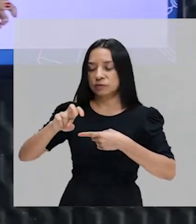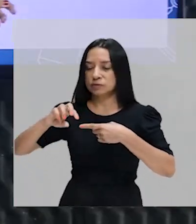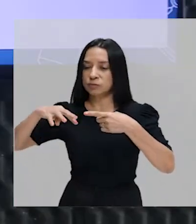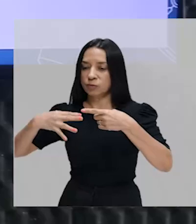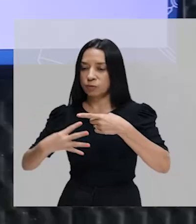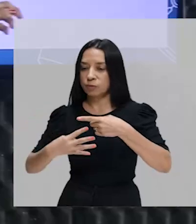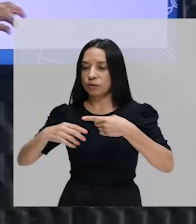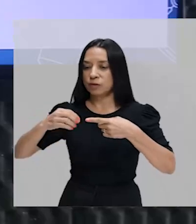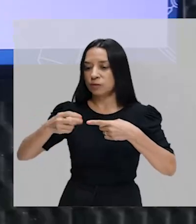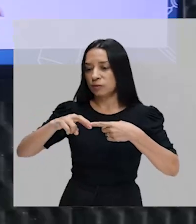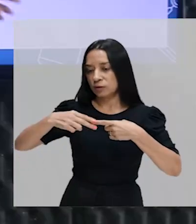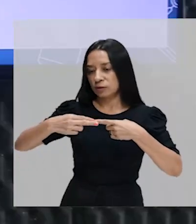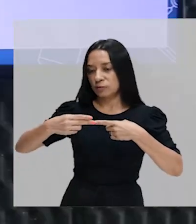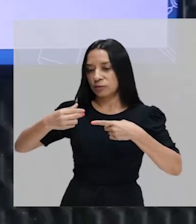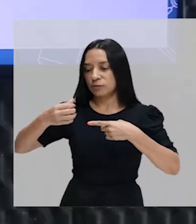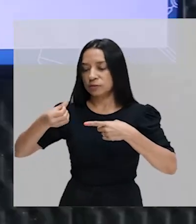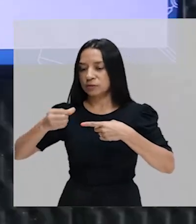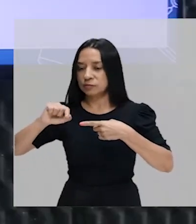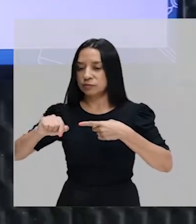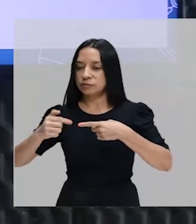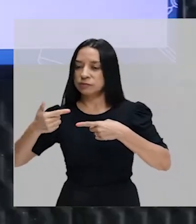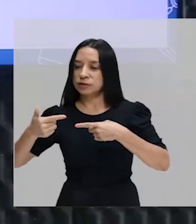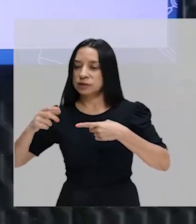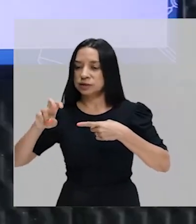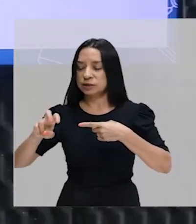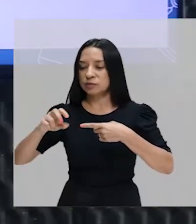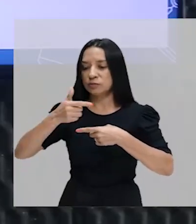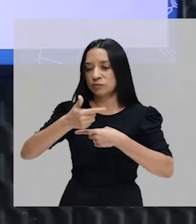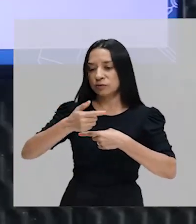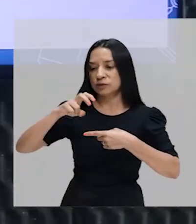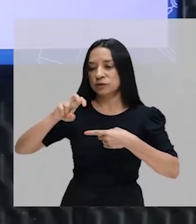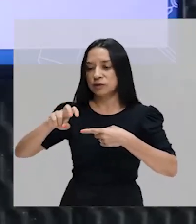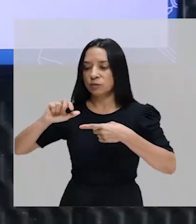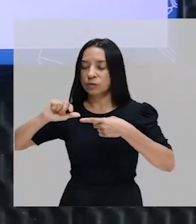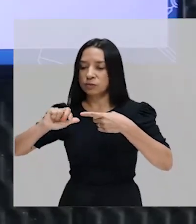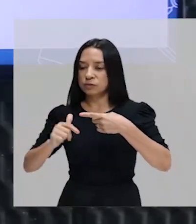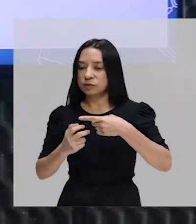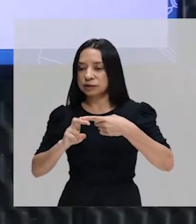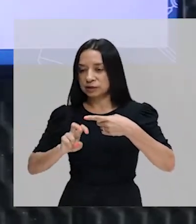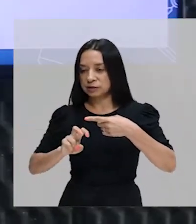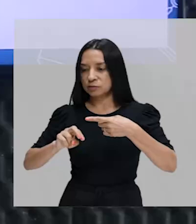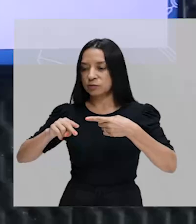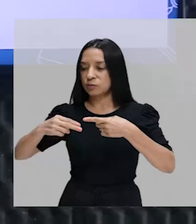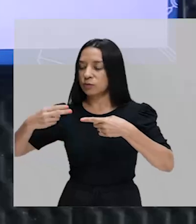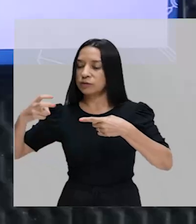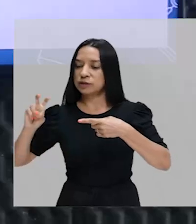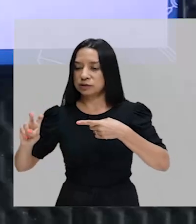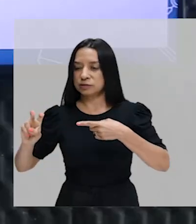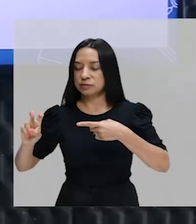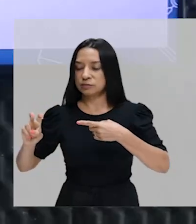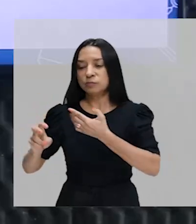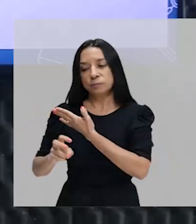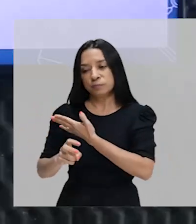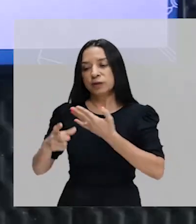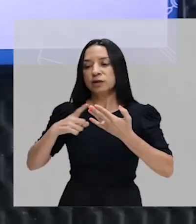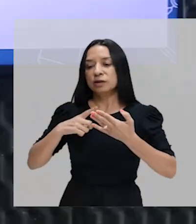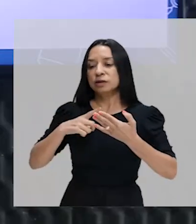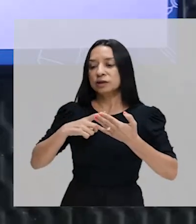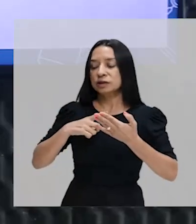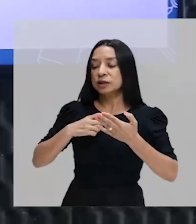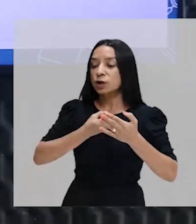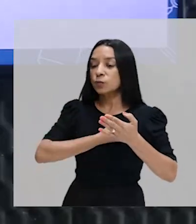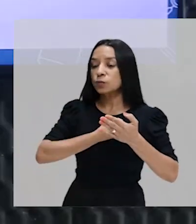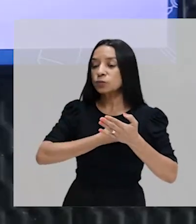caso, né, dessas duas representações aqui, nelas nós temos um número finito de casas decimais, tá?